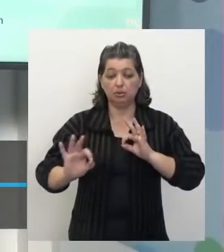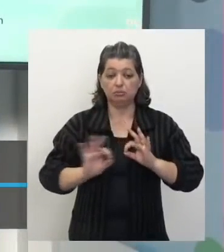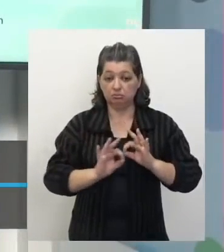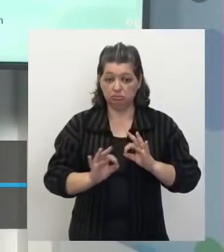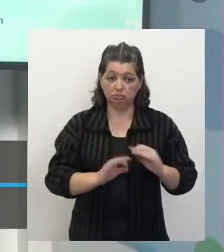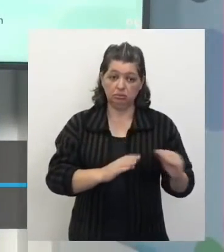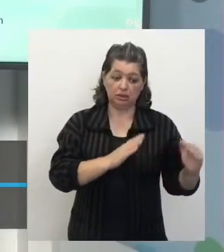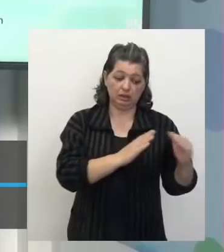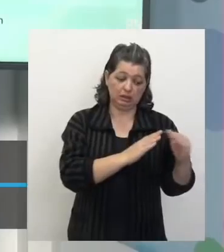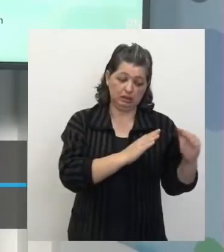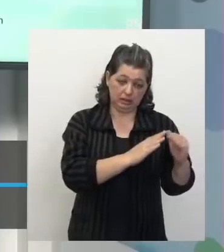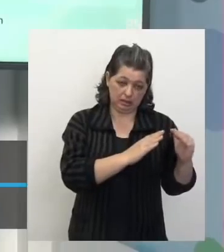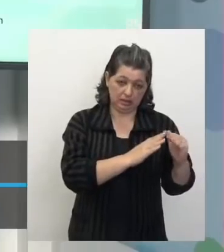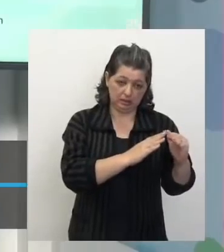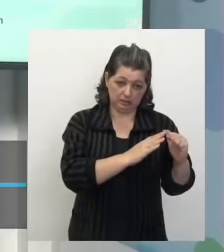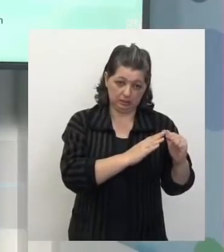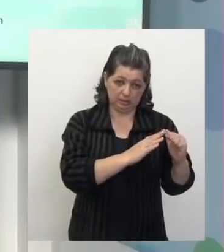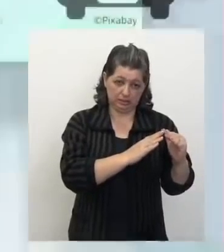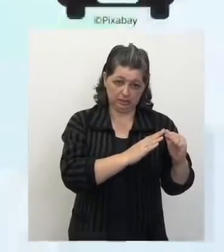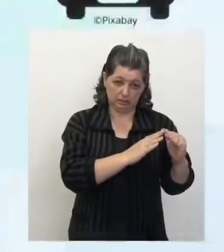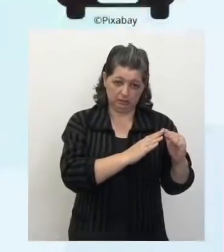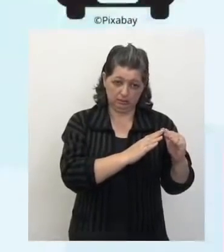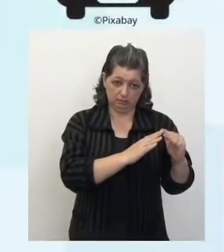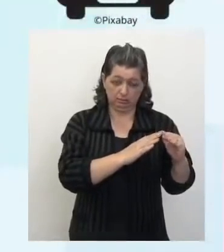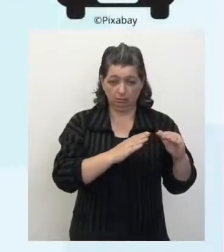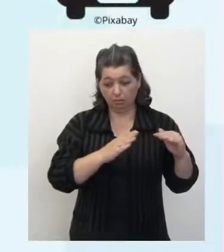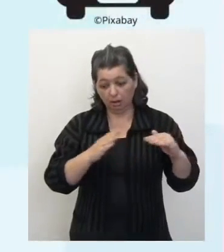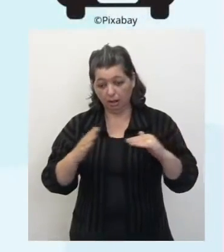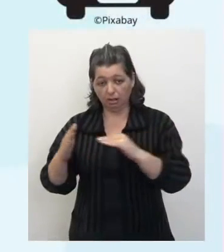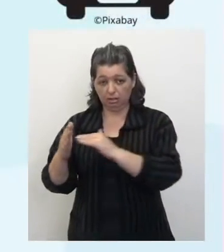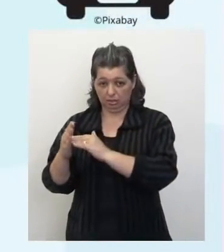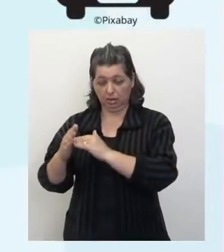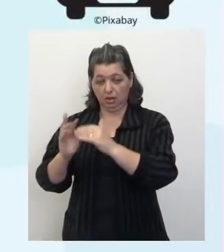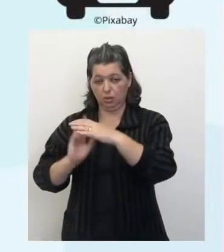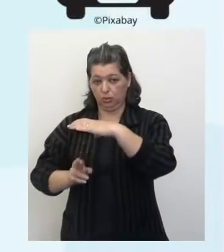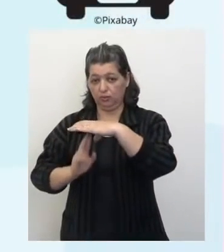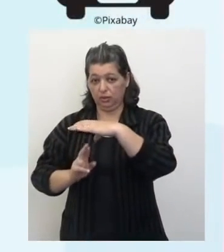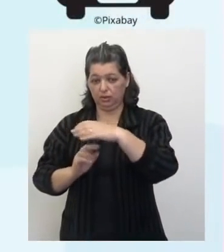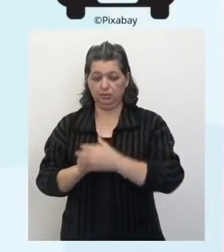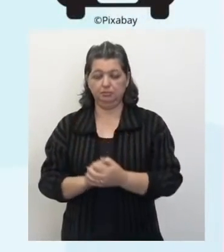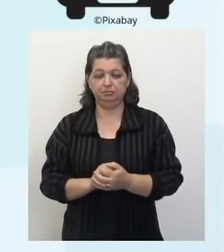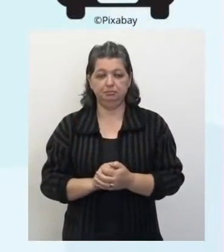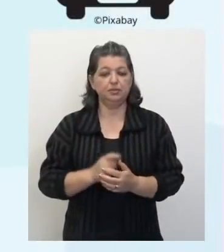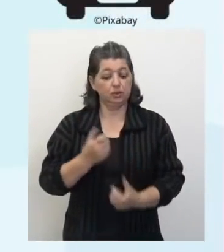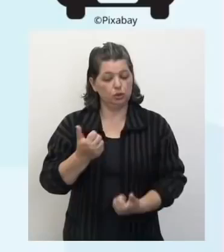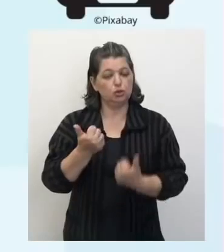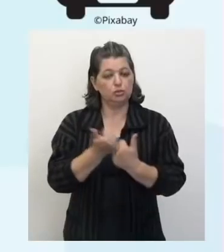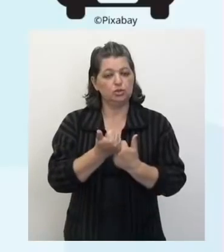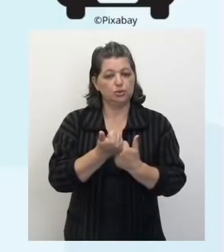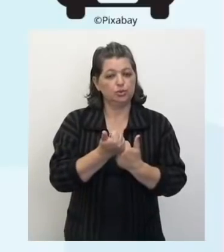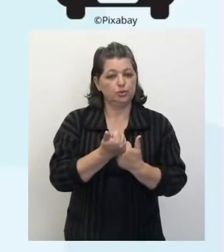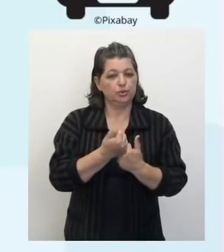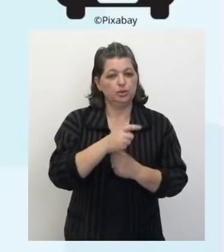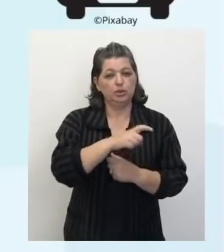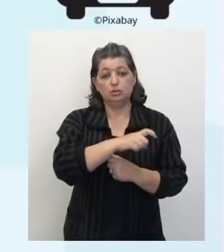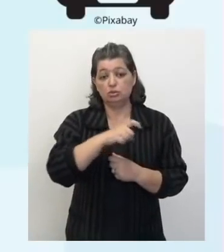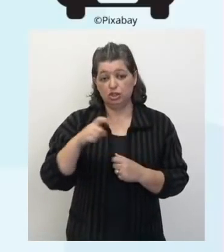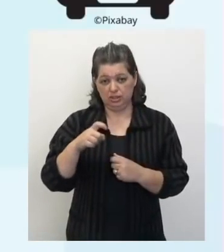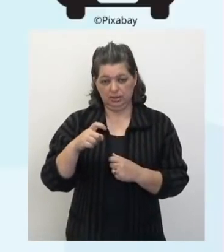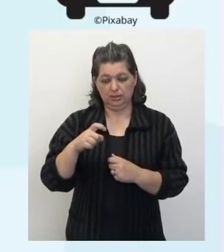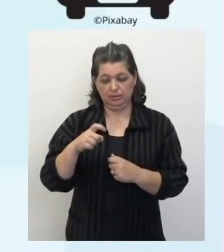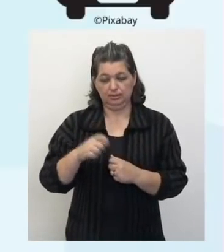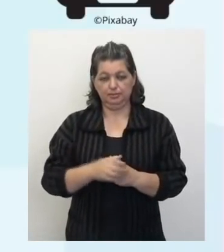varia muito aí de cada caso, não é isso? Por isso, né? A lei da oferta e da procura, né? Fala, Viviane. Por isso é importante fazer um planejamento quando você